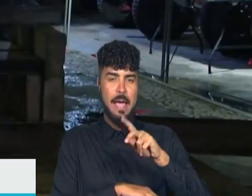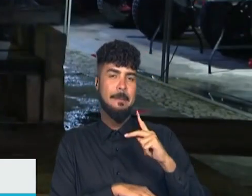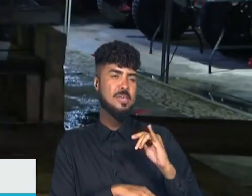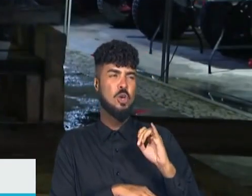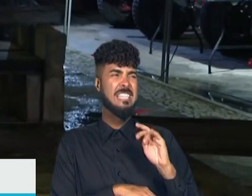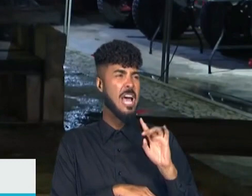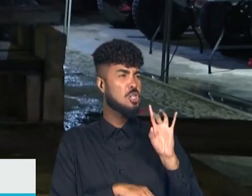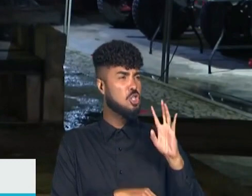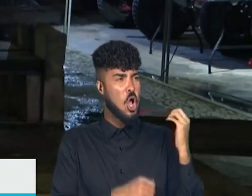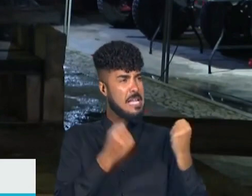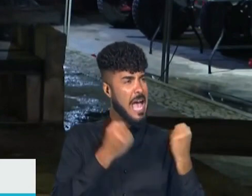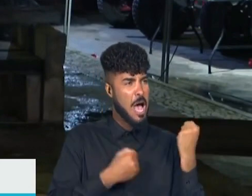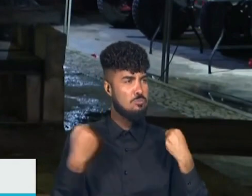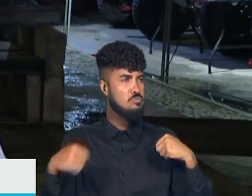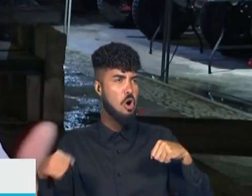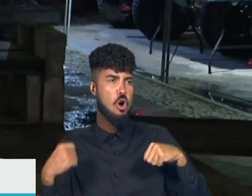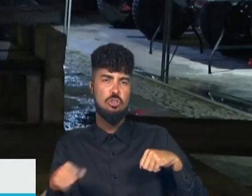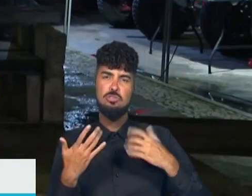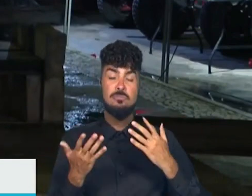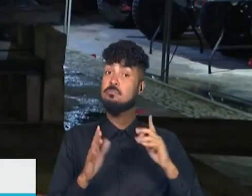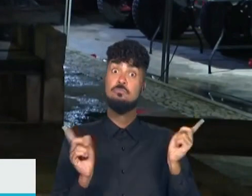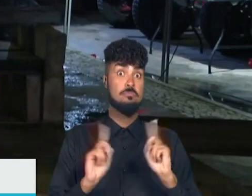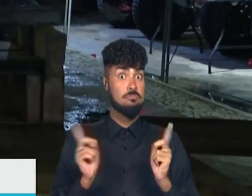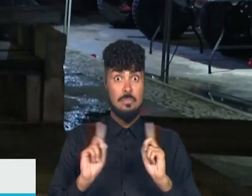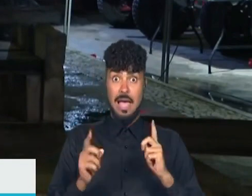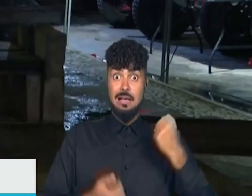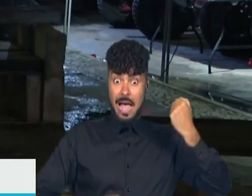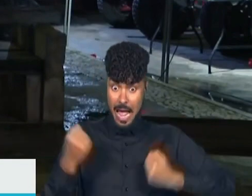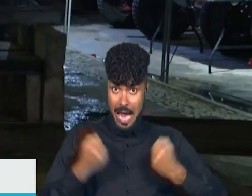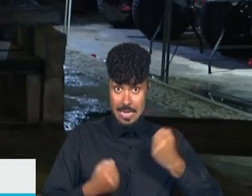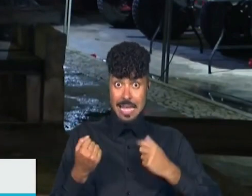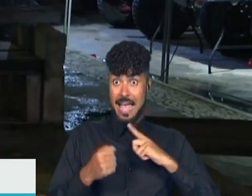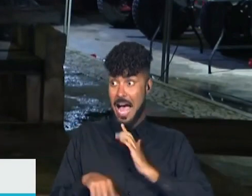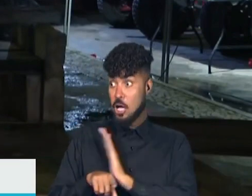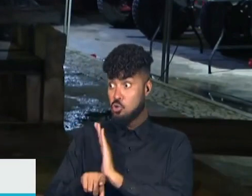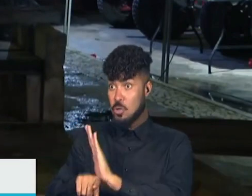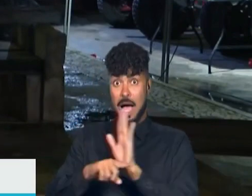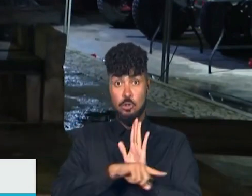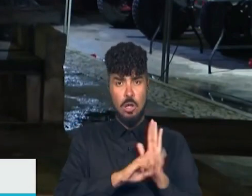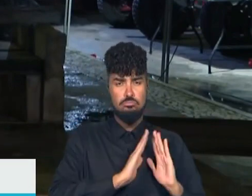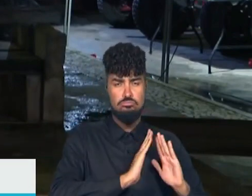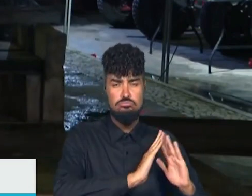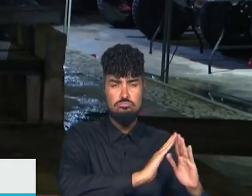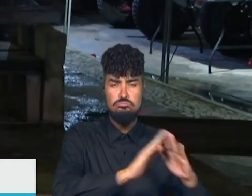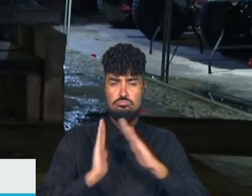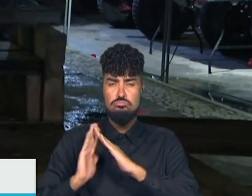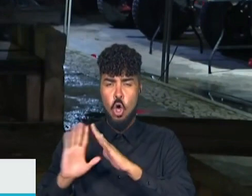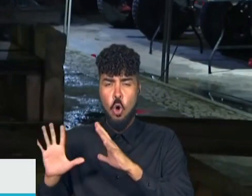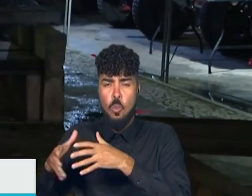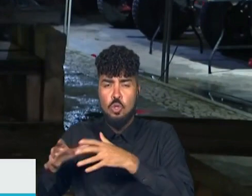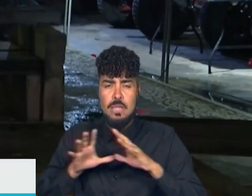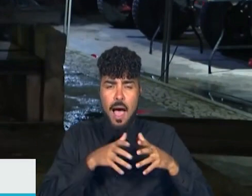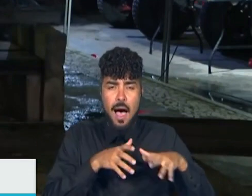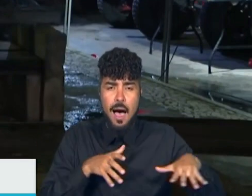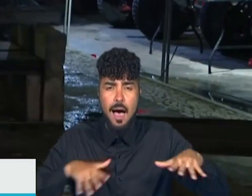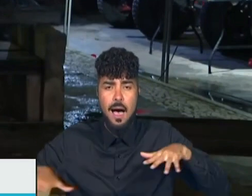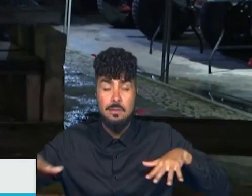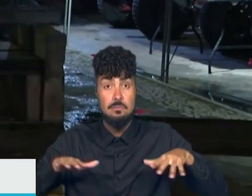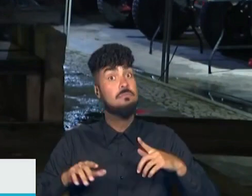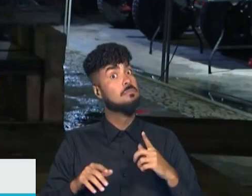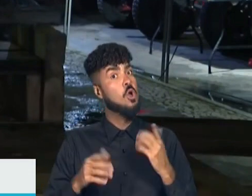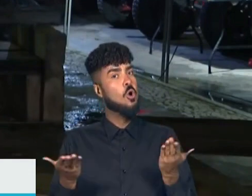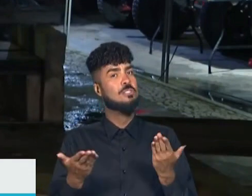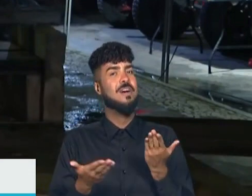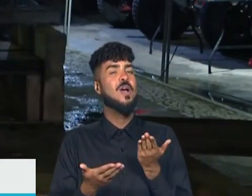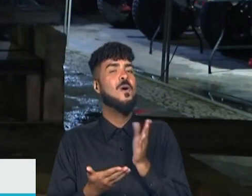trilhas. O rally ajuda as comunidades por onde passa. São tantas comunidades, pois é. E hoje a gente vai conhecer um projeto que o